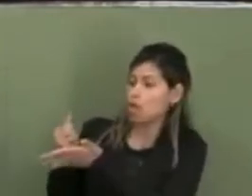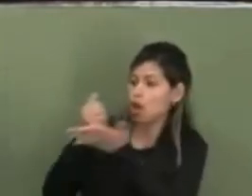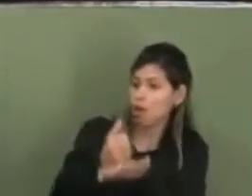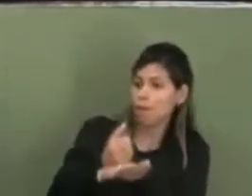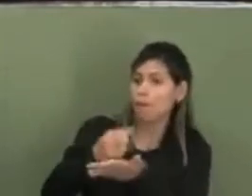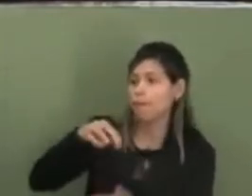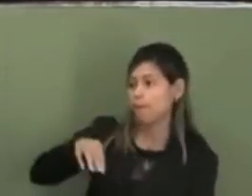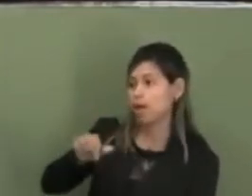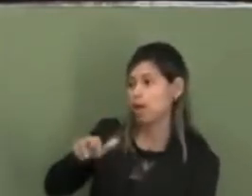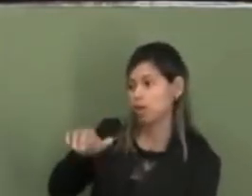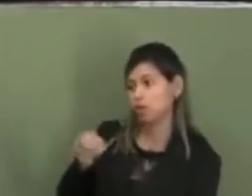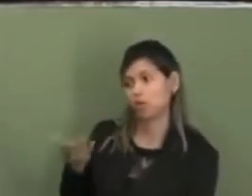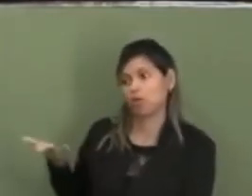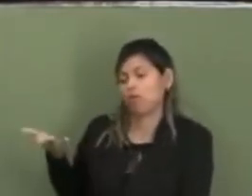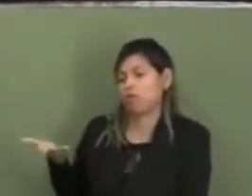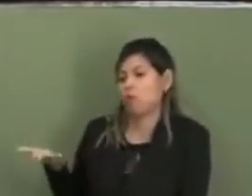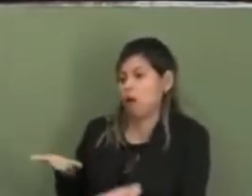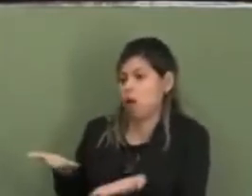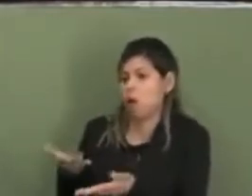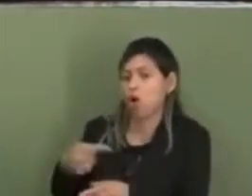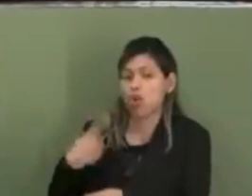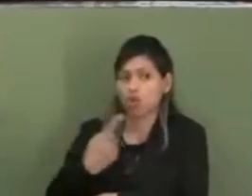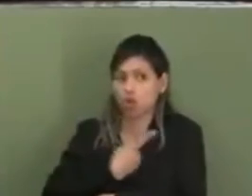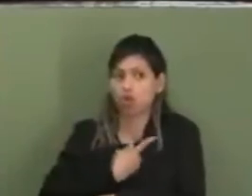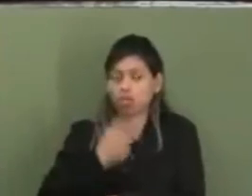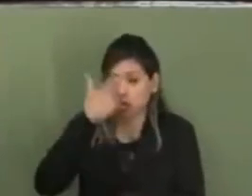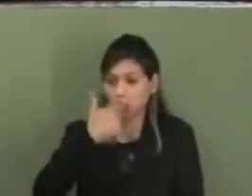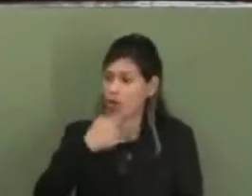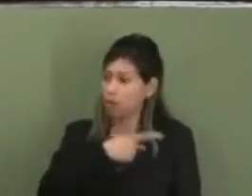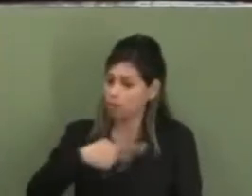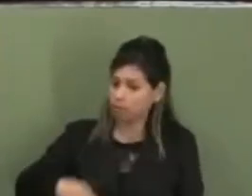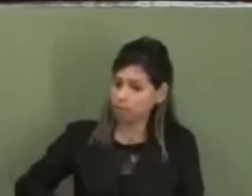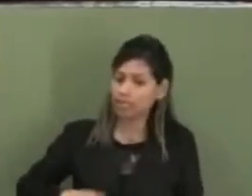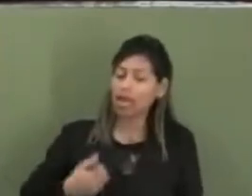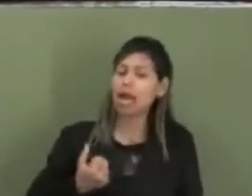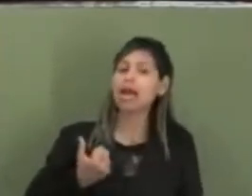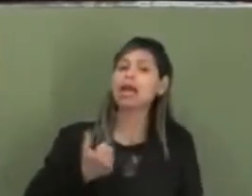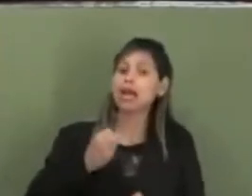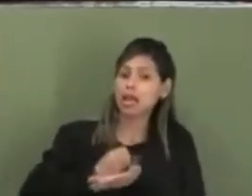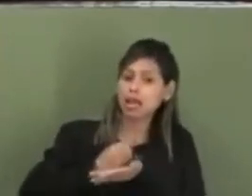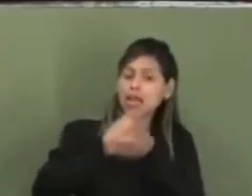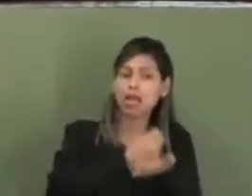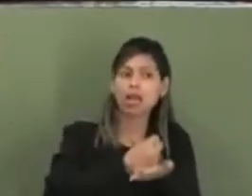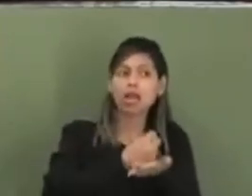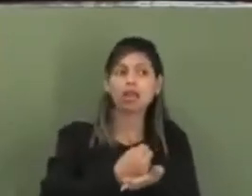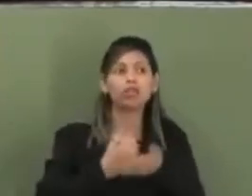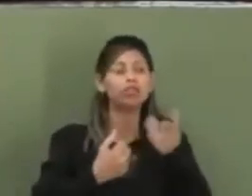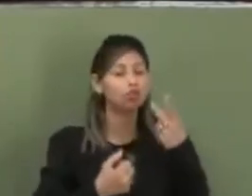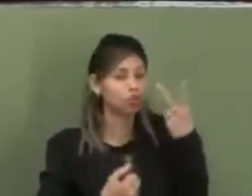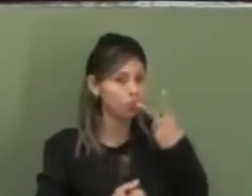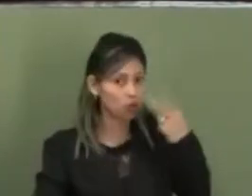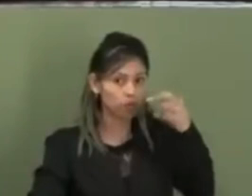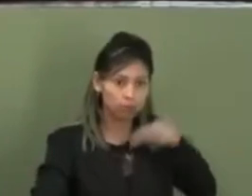senador Magno Malta. E aí nós estamos, pela presidência, garantindo-lhe os 2 minutos e 32 segundos